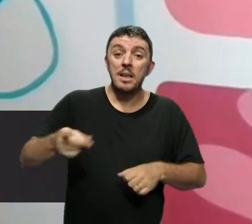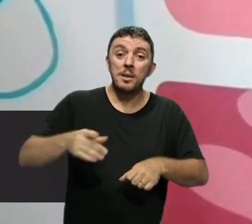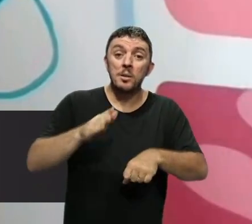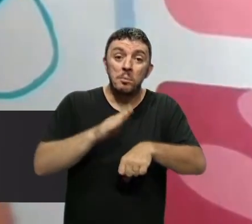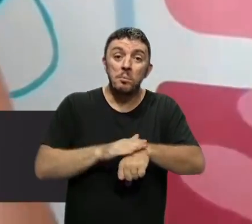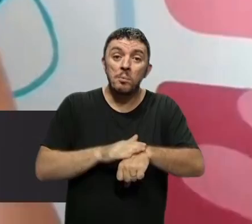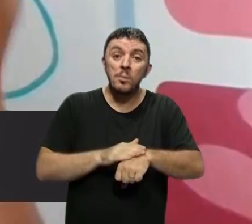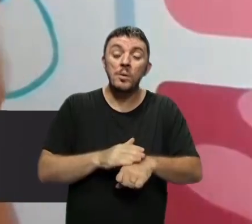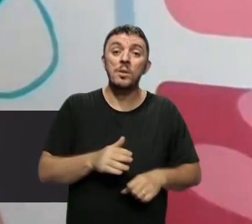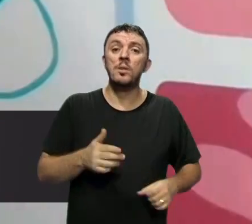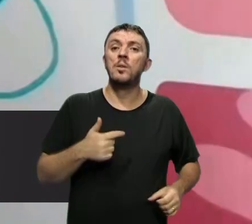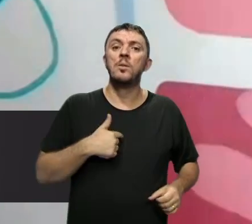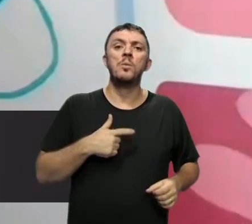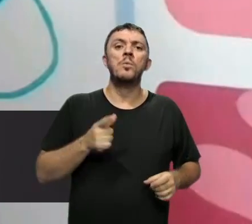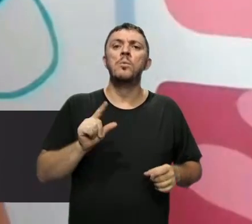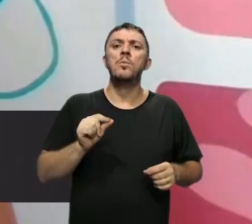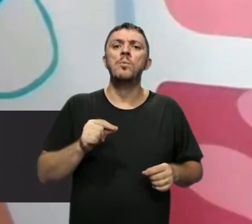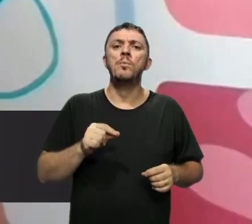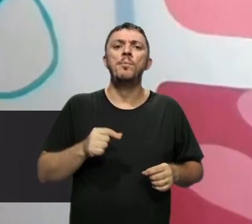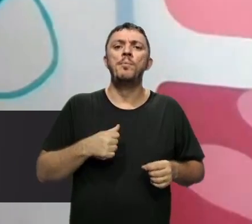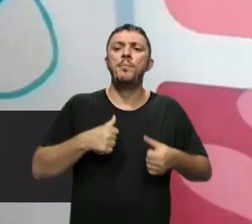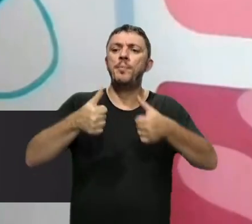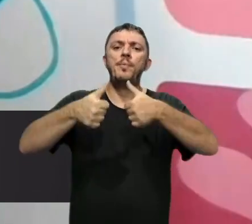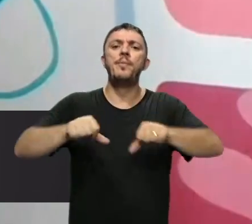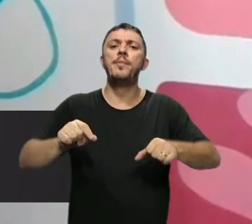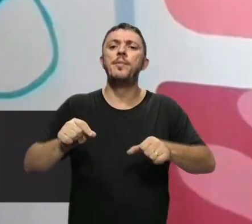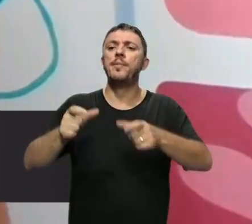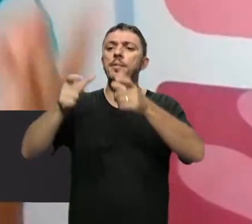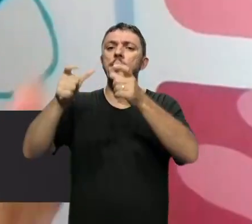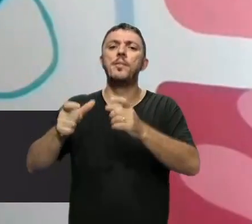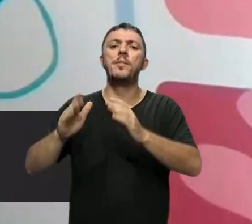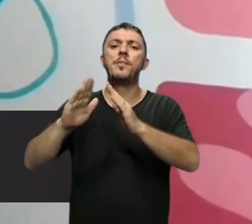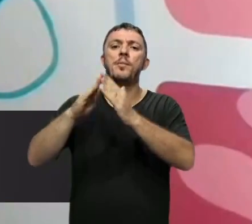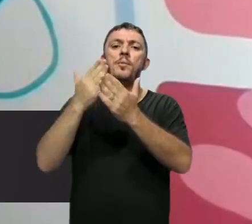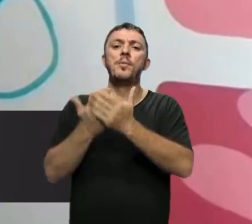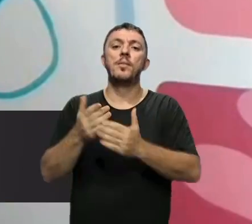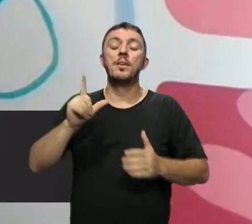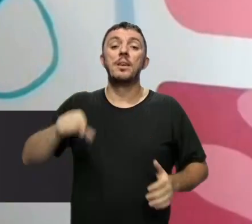numa escola que tinha um bosque, que tinha uma área